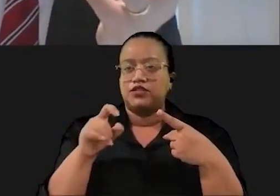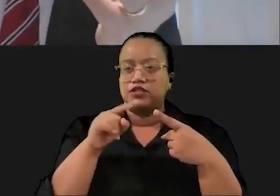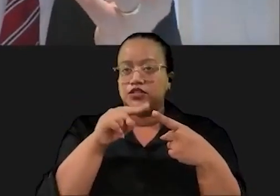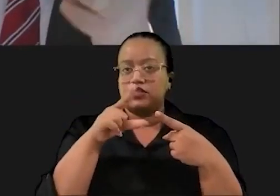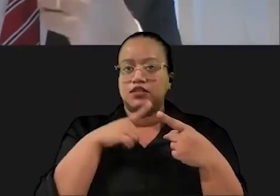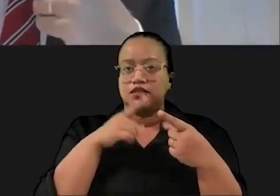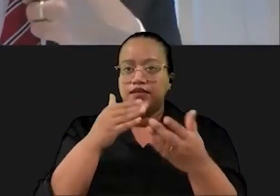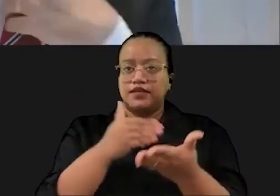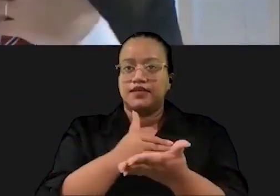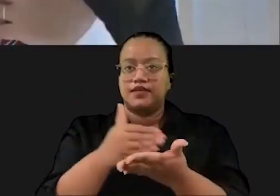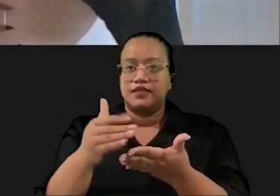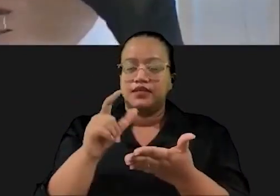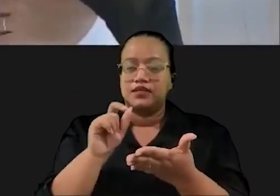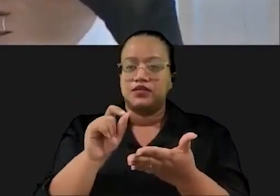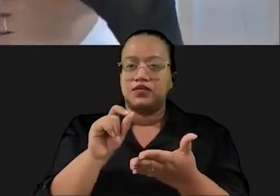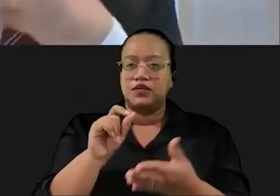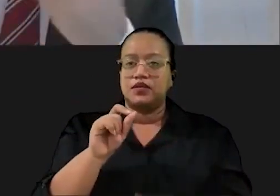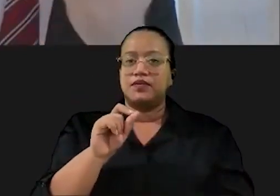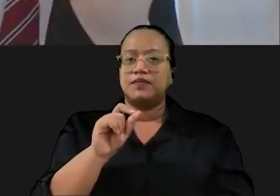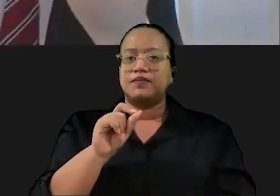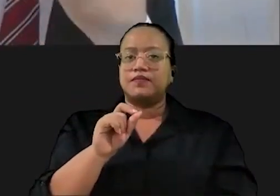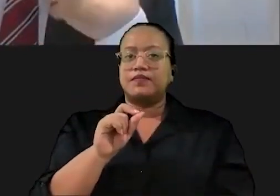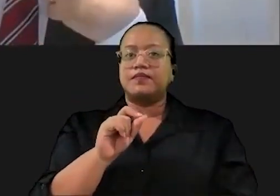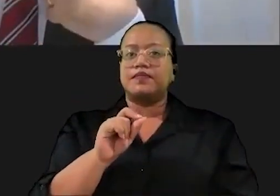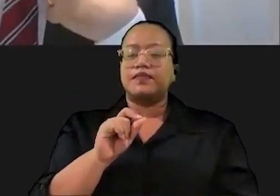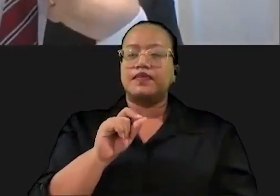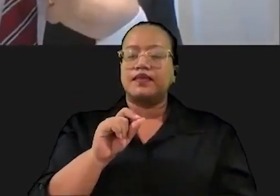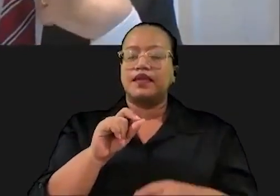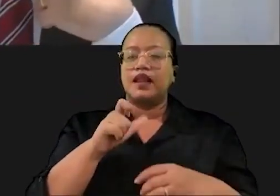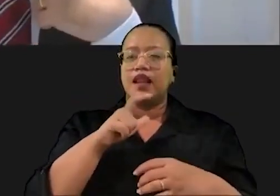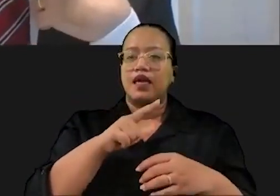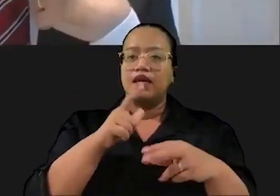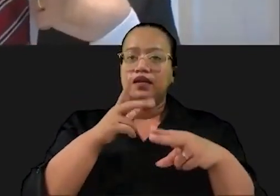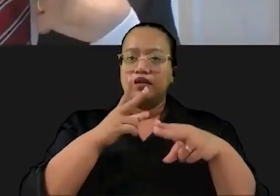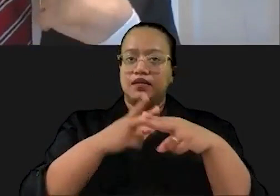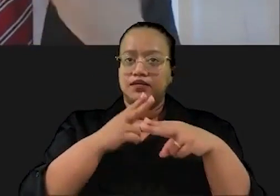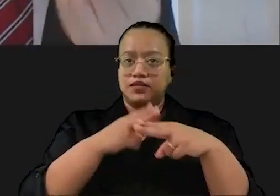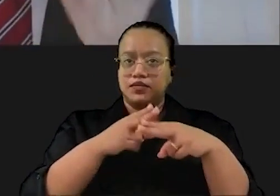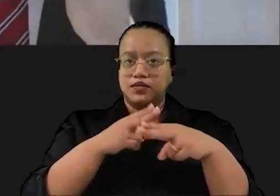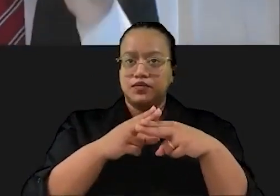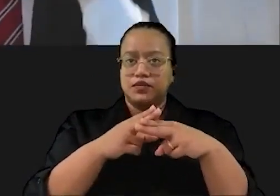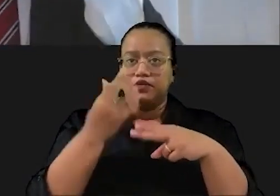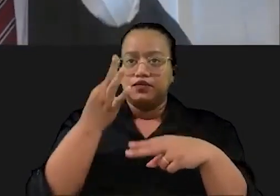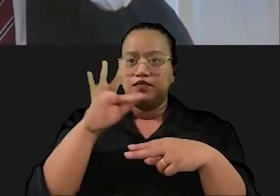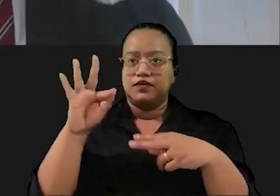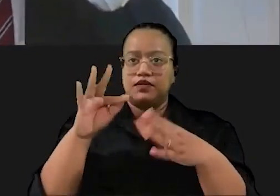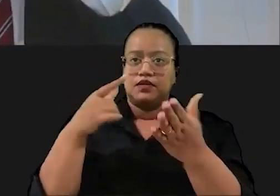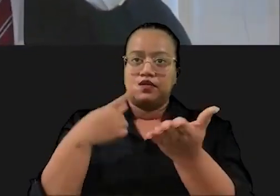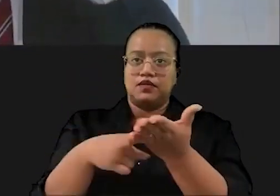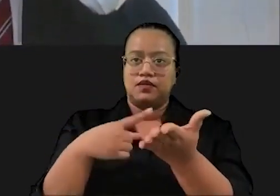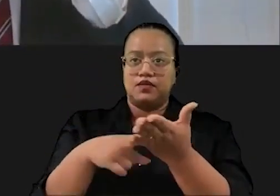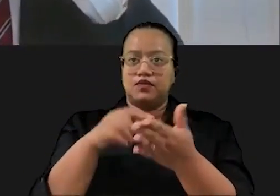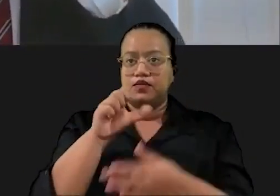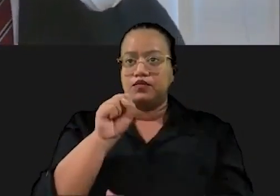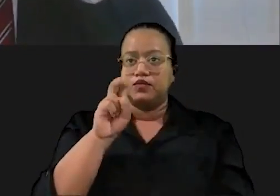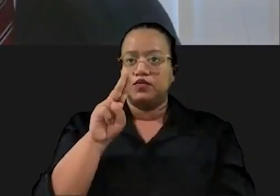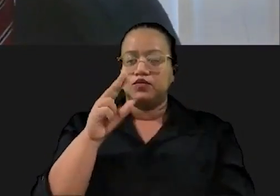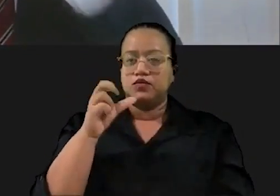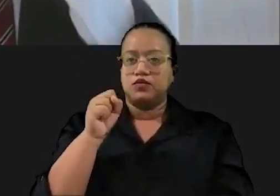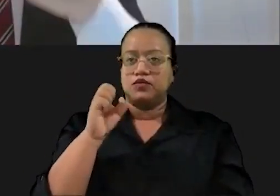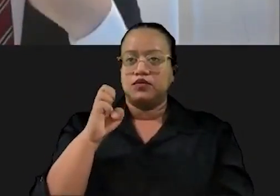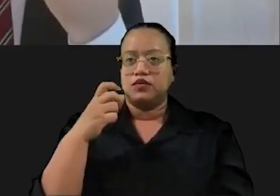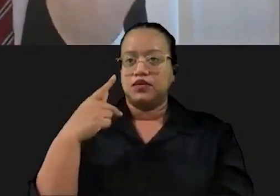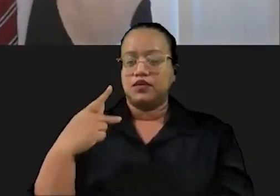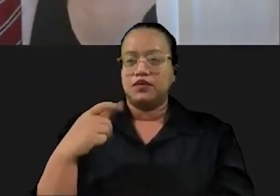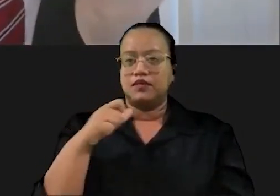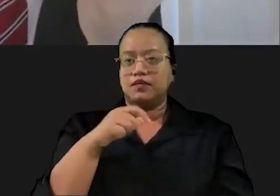entabulou um contrato com a SUSEP e assumiu a operação de seguro obrigatório de todos os acidentes ocorridos após 1º